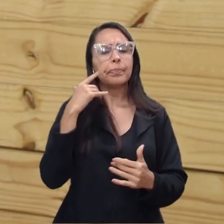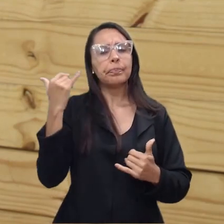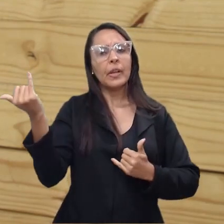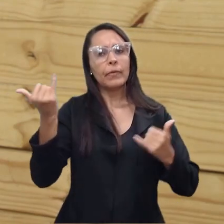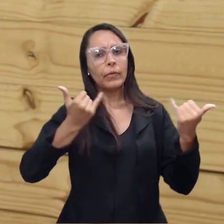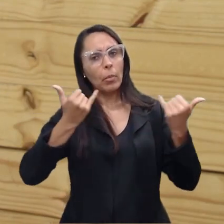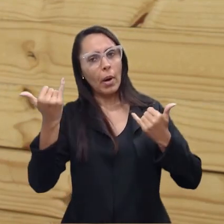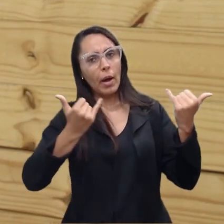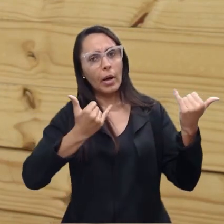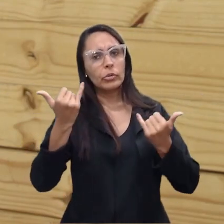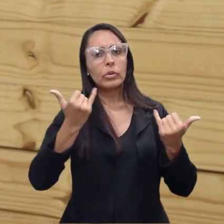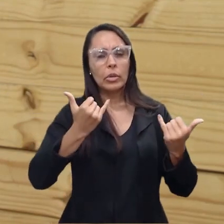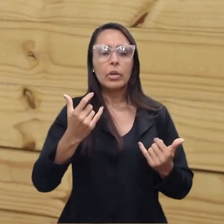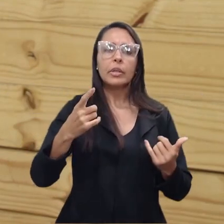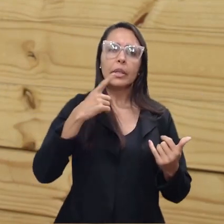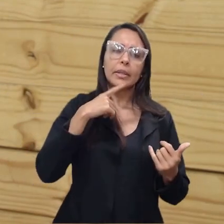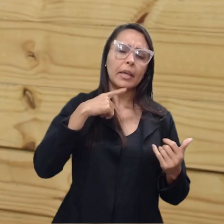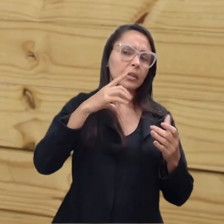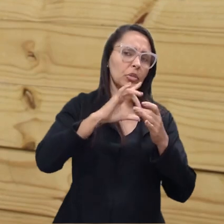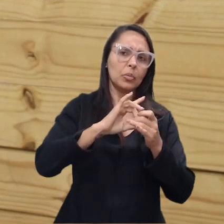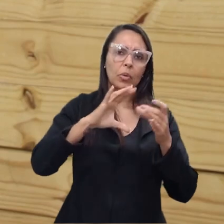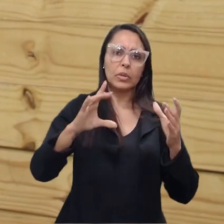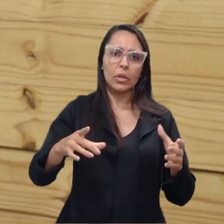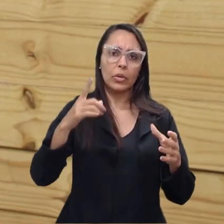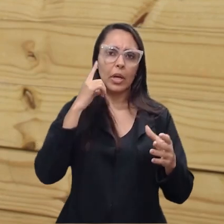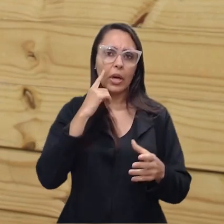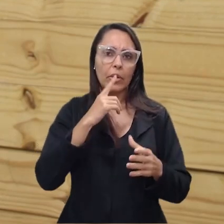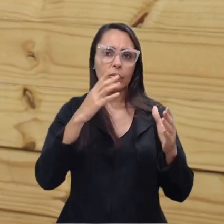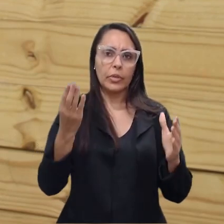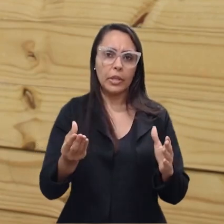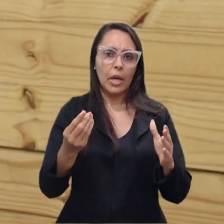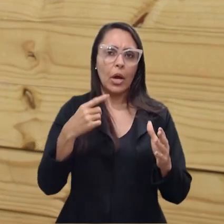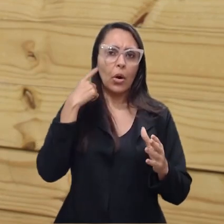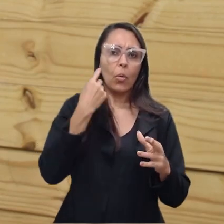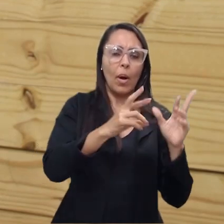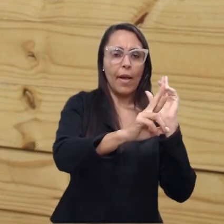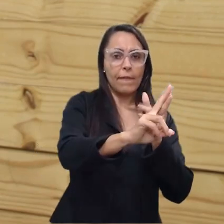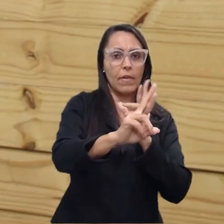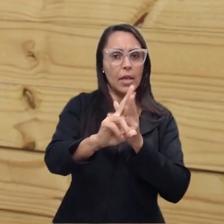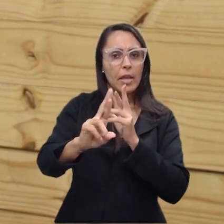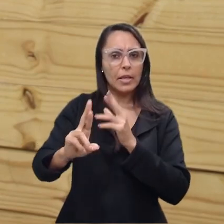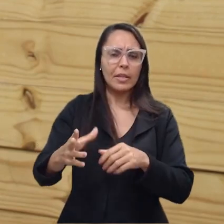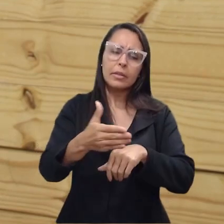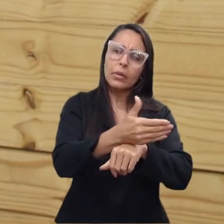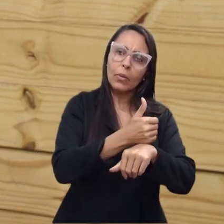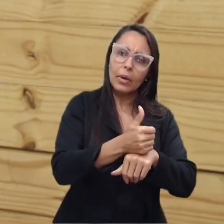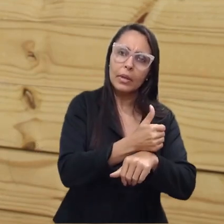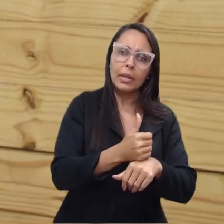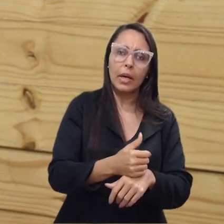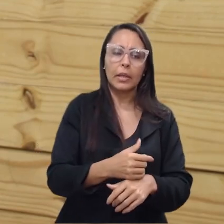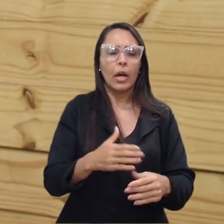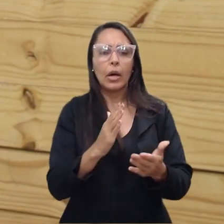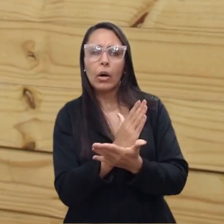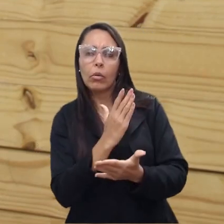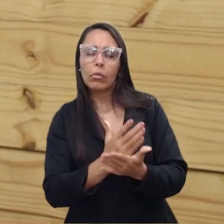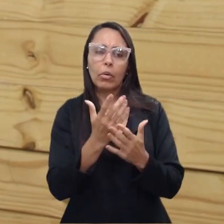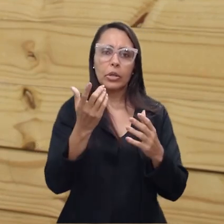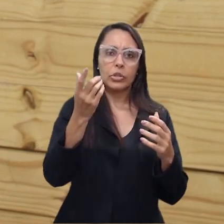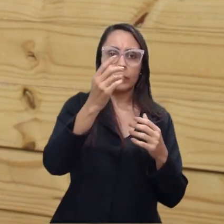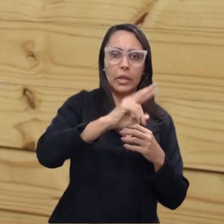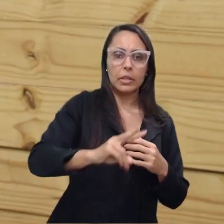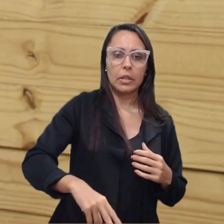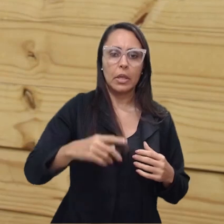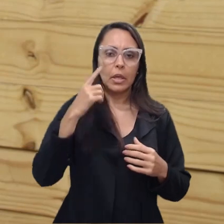né? Que ele tenha à sua disposição uma bibliografia atualizada e de qualidade. Então, muitas vezes,